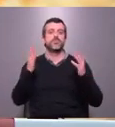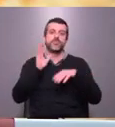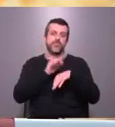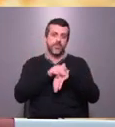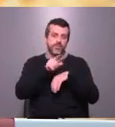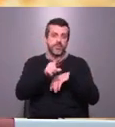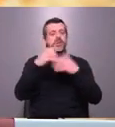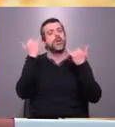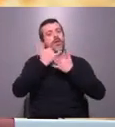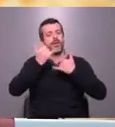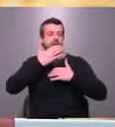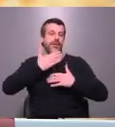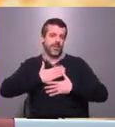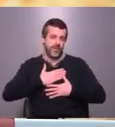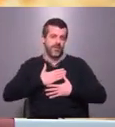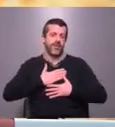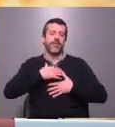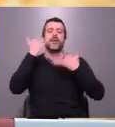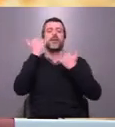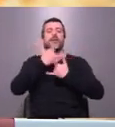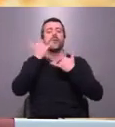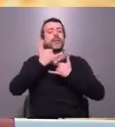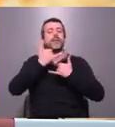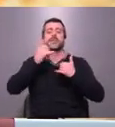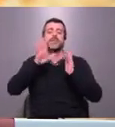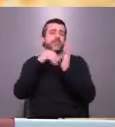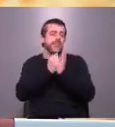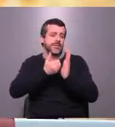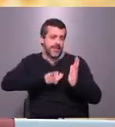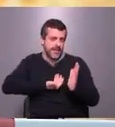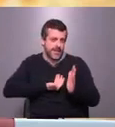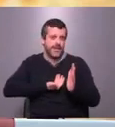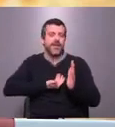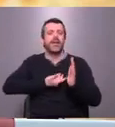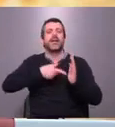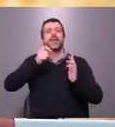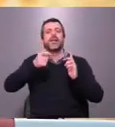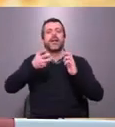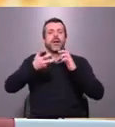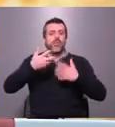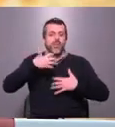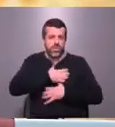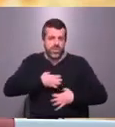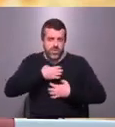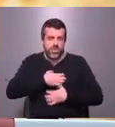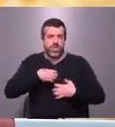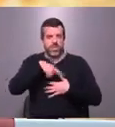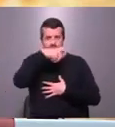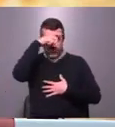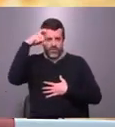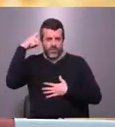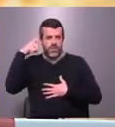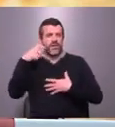motivo da nossa alegria, uma alegria que ninguém nos pode tirar e que nem as tribulações e dificuldades podem